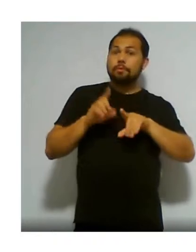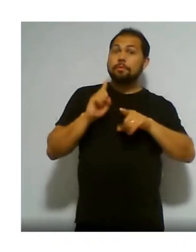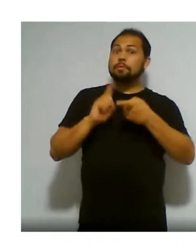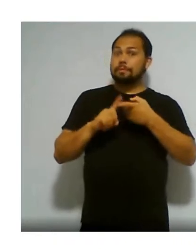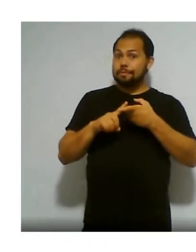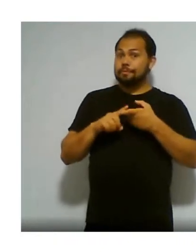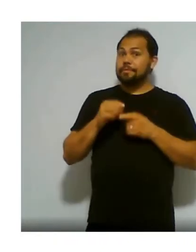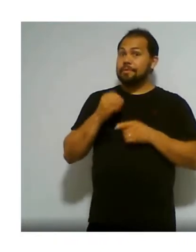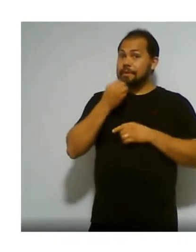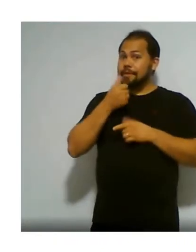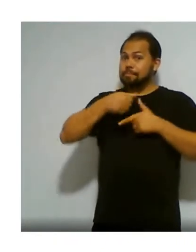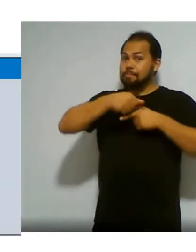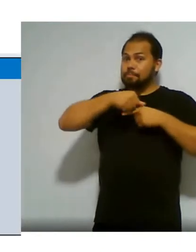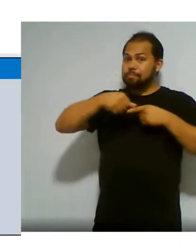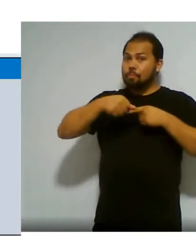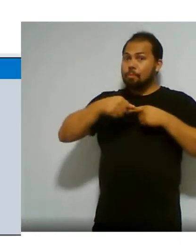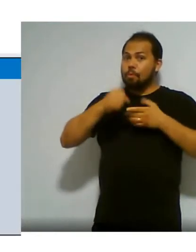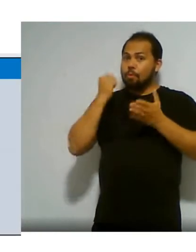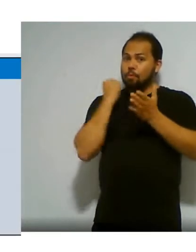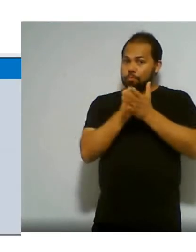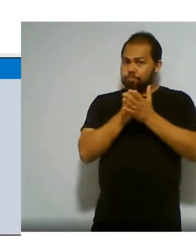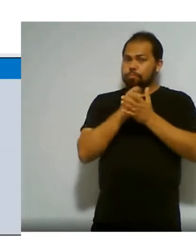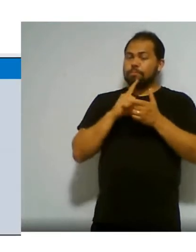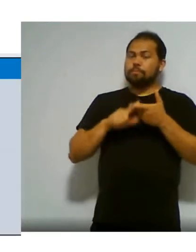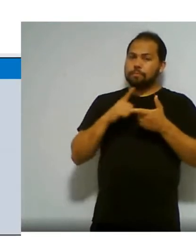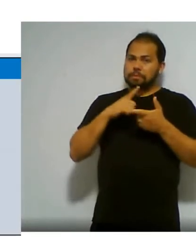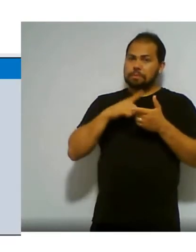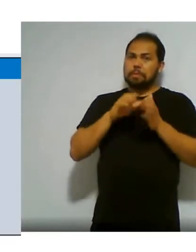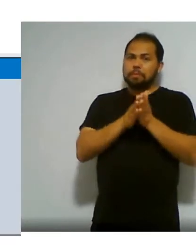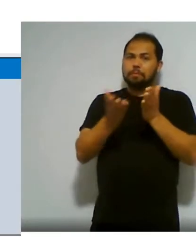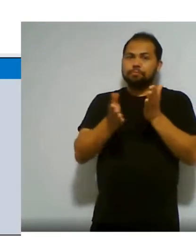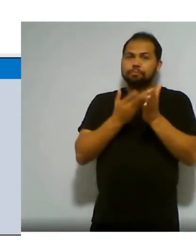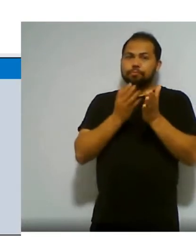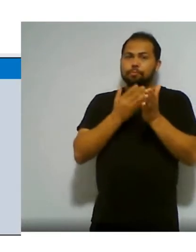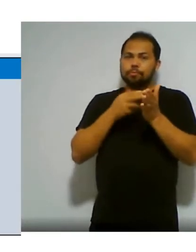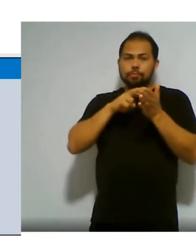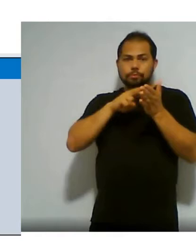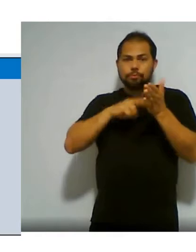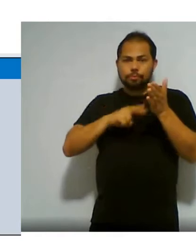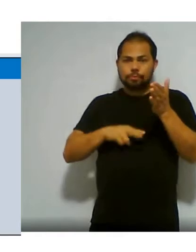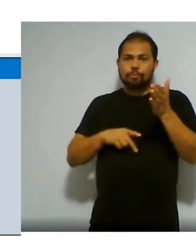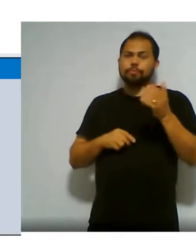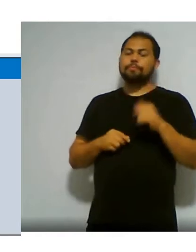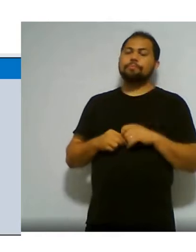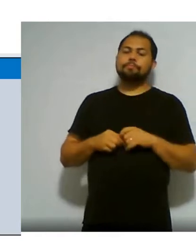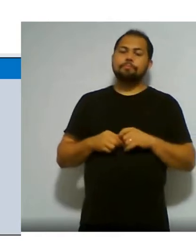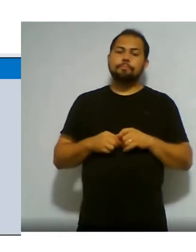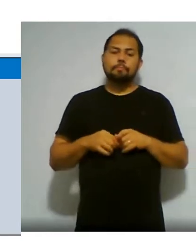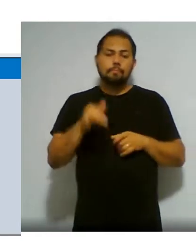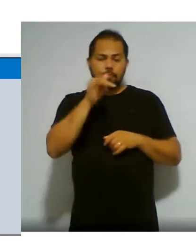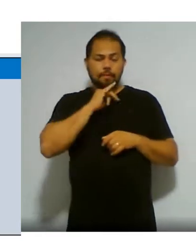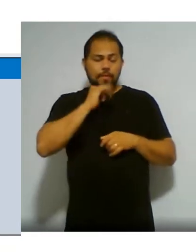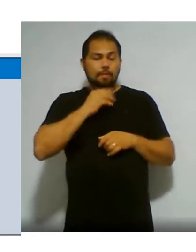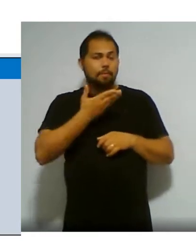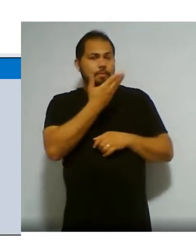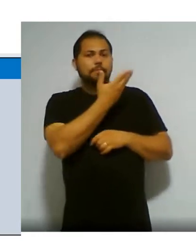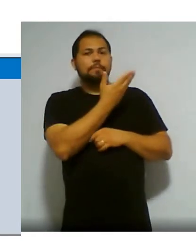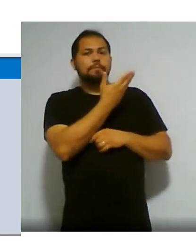de como você aplica aquela pasta térmica. Então está aqui um outro exemplo que eu tirei de um site de pasta